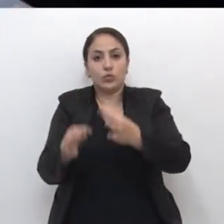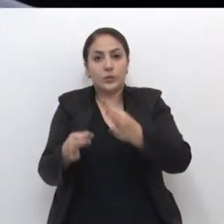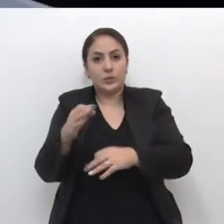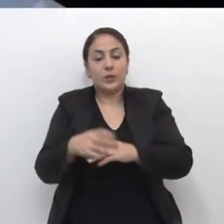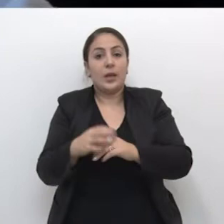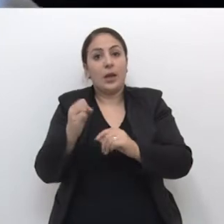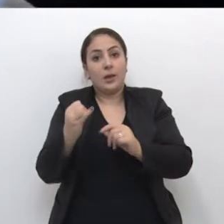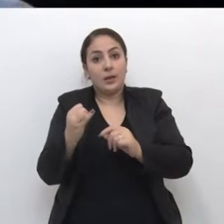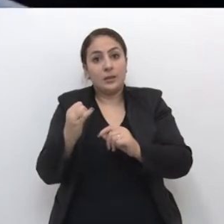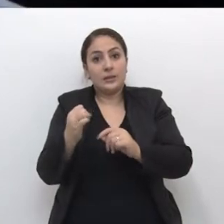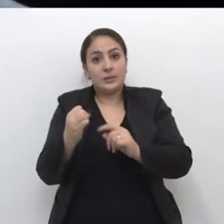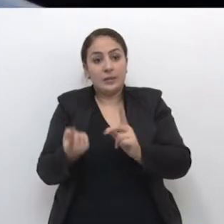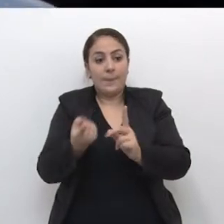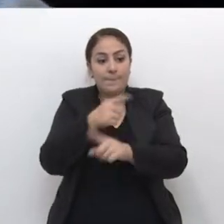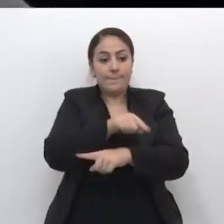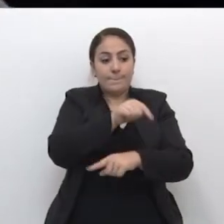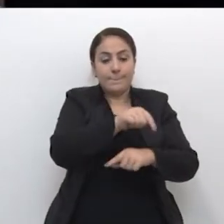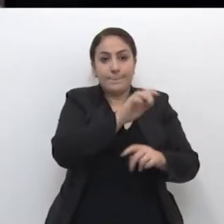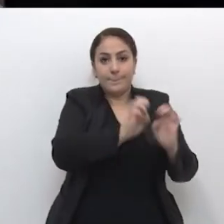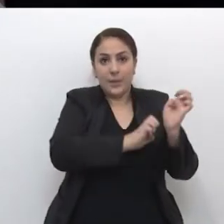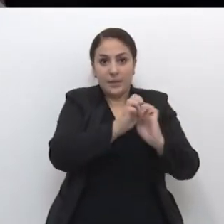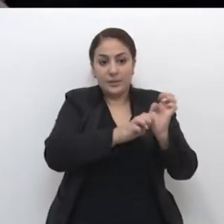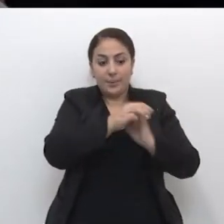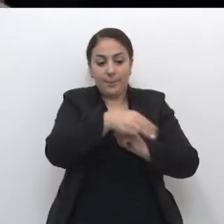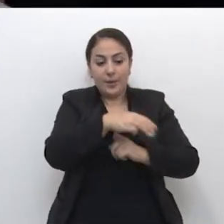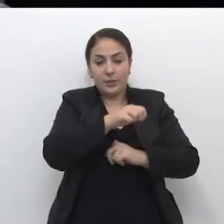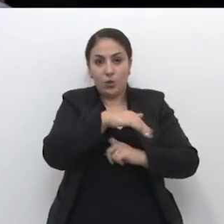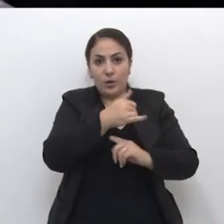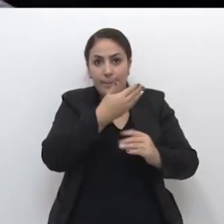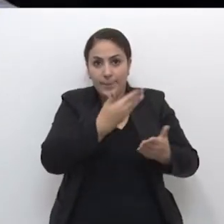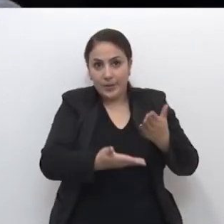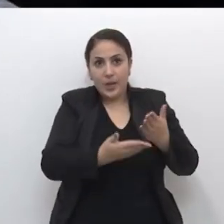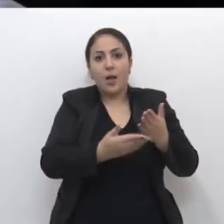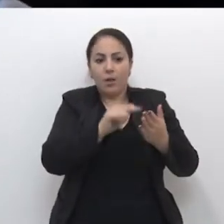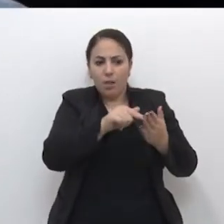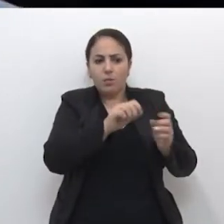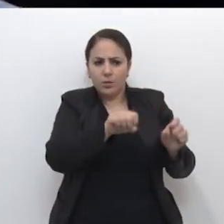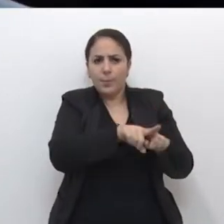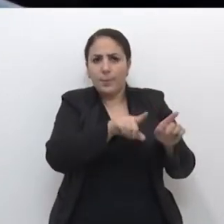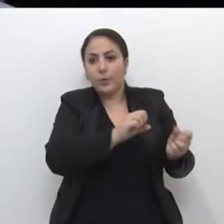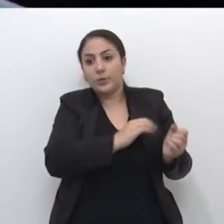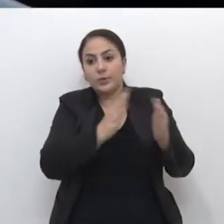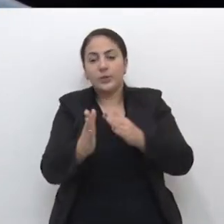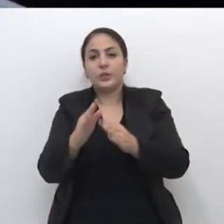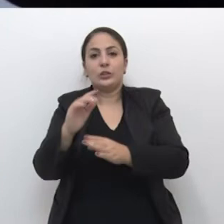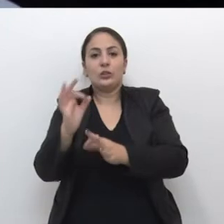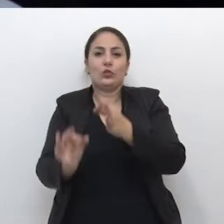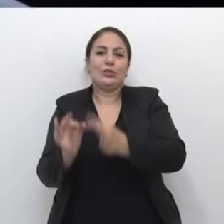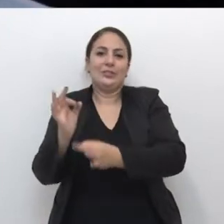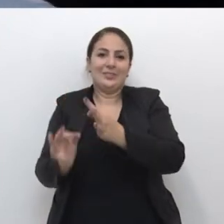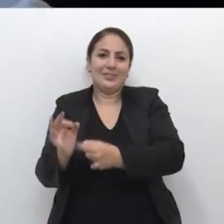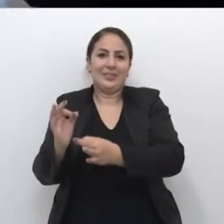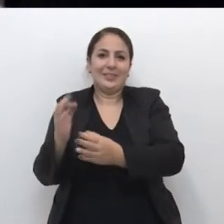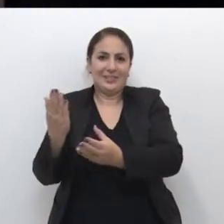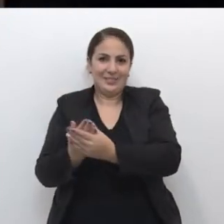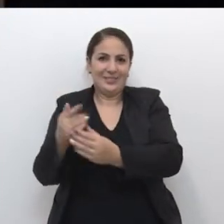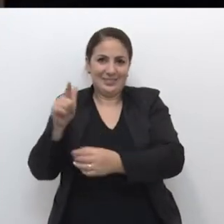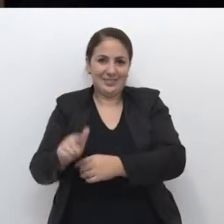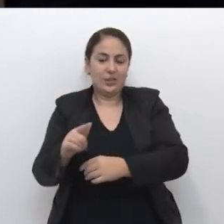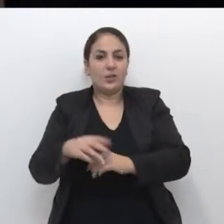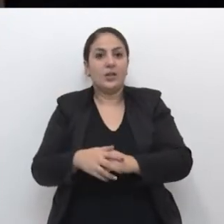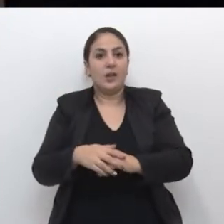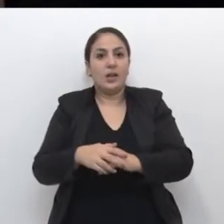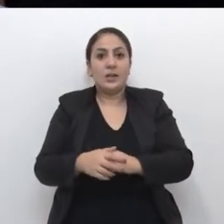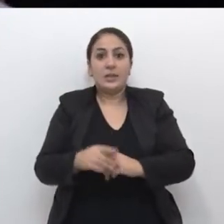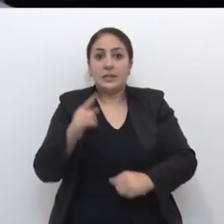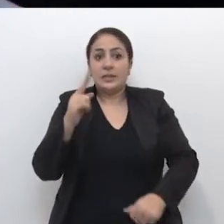Justiça. Vice-versa, se a Monitoc perdesse a ação aqui no município de Passo Fundo, ela poderia também recorrer ao tribunal. Nós ficaríamos discutindo